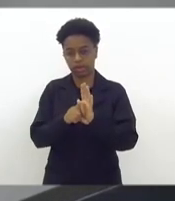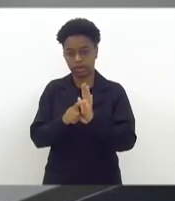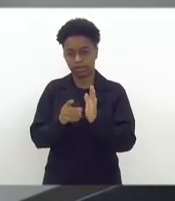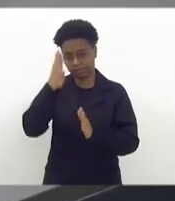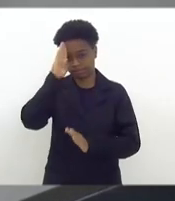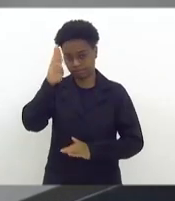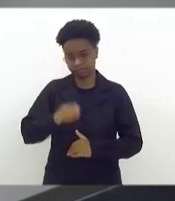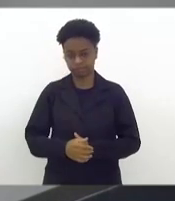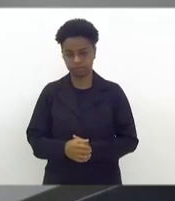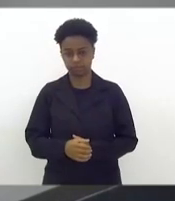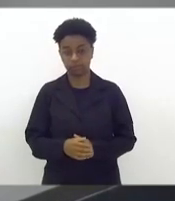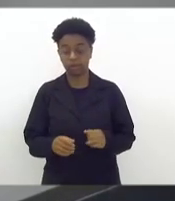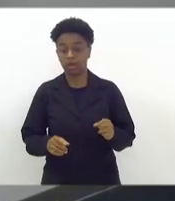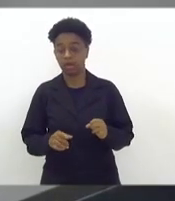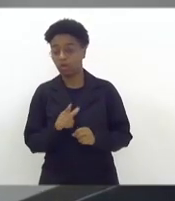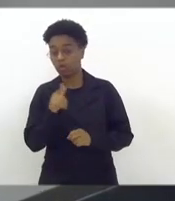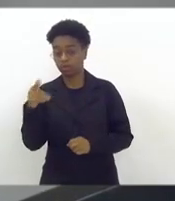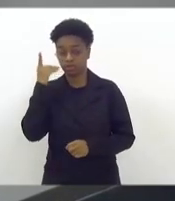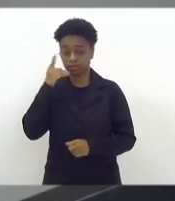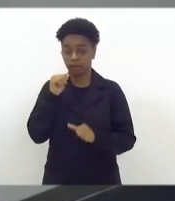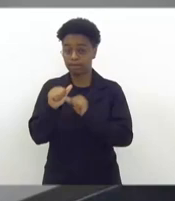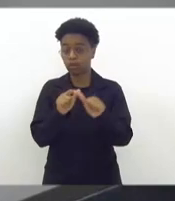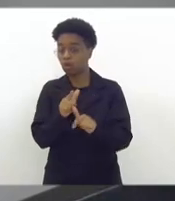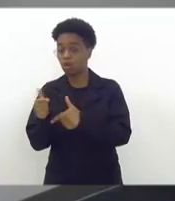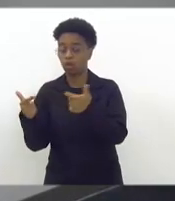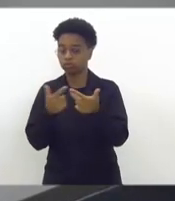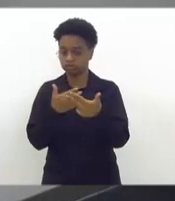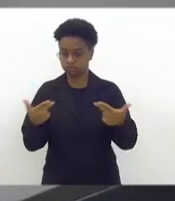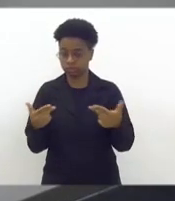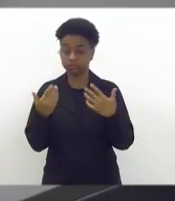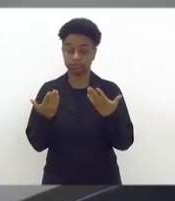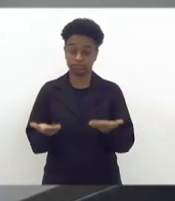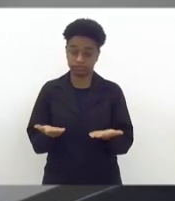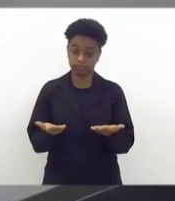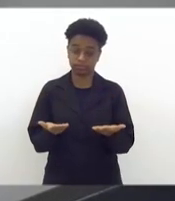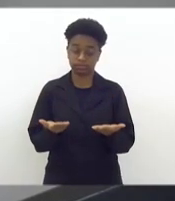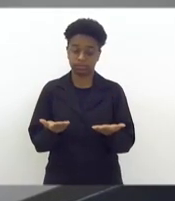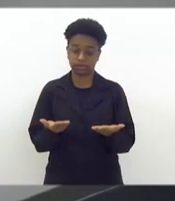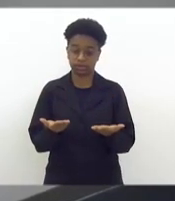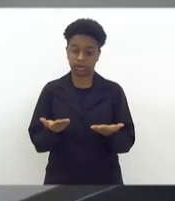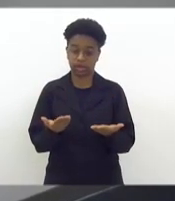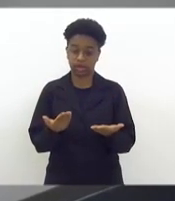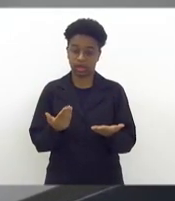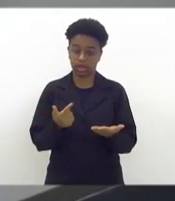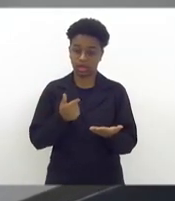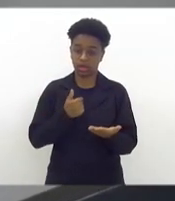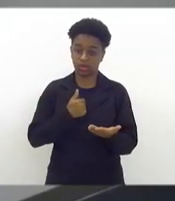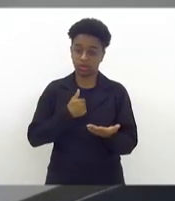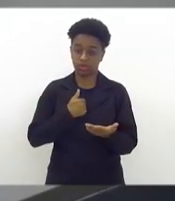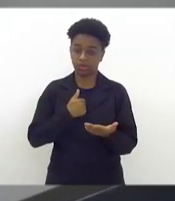Canella faz outras alterações, faz outras mudanças. Portanto, não considerei no parecer que